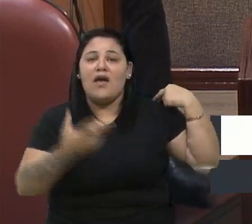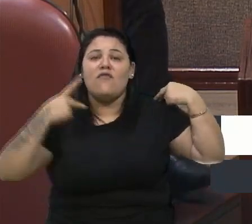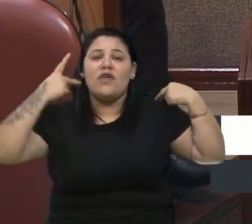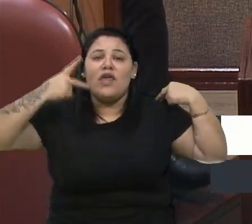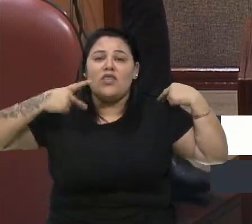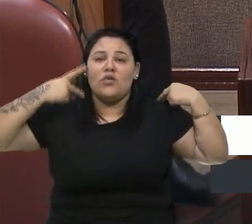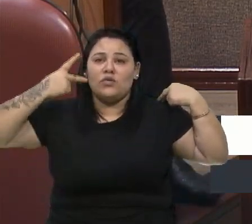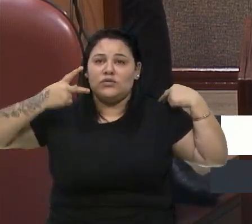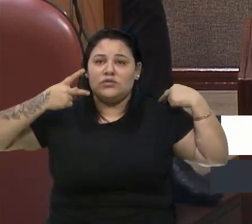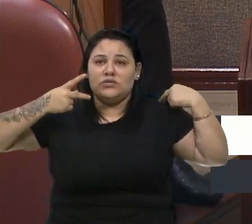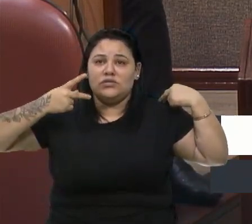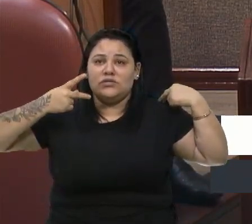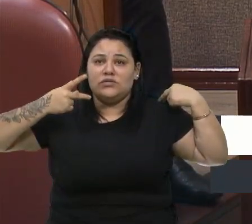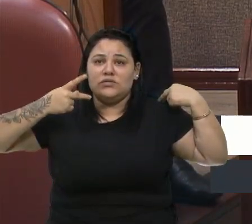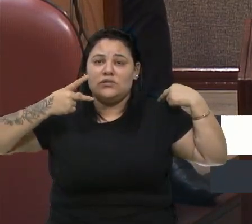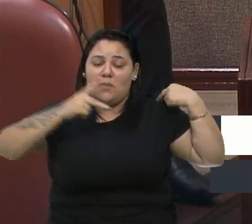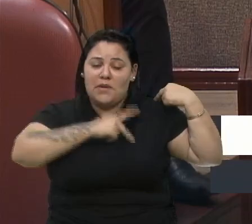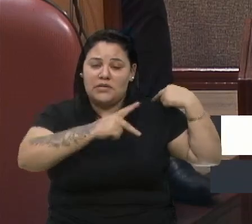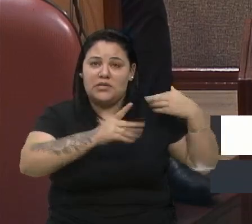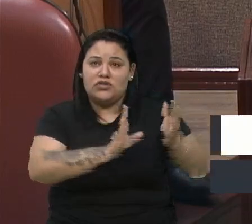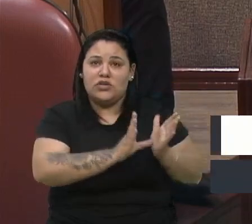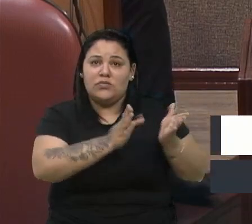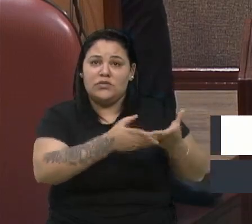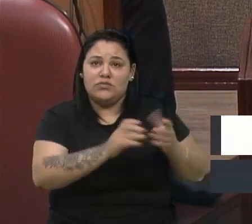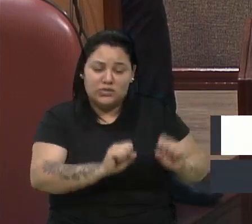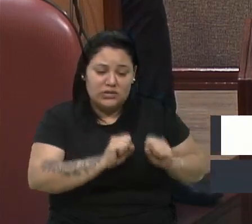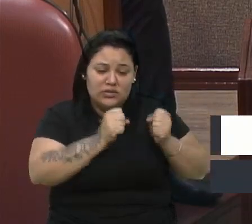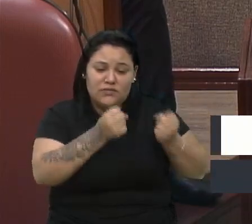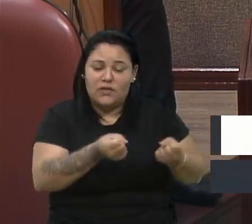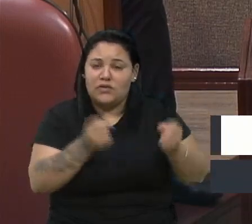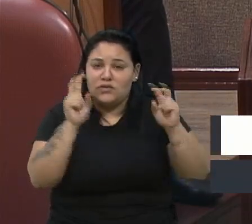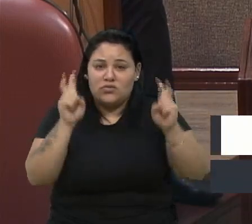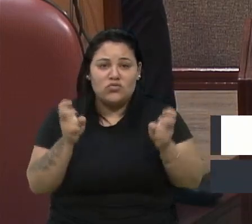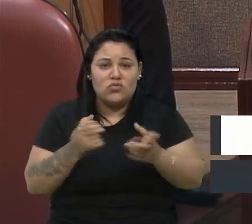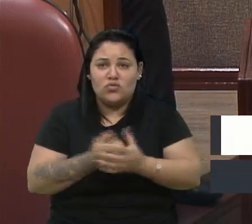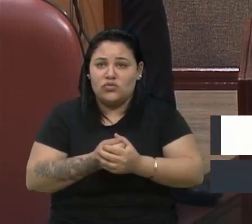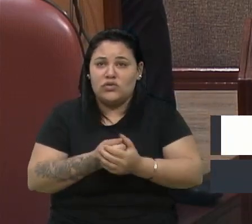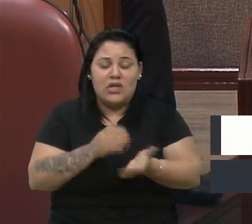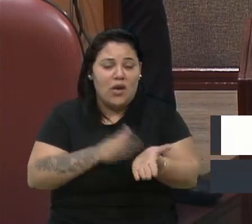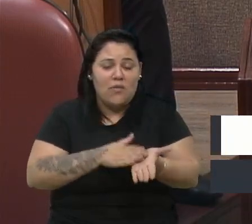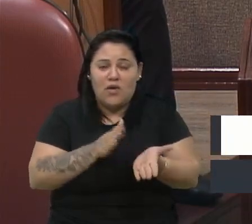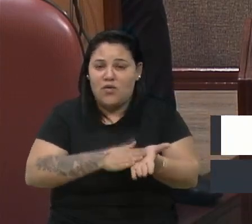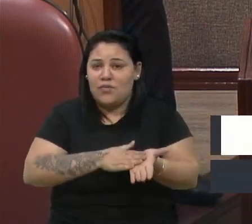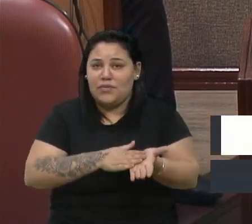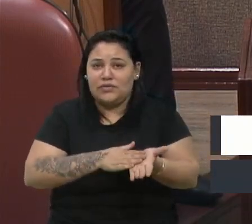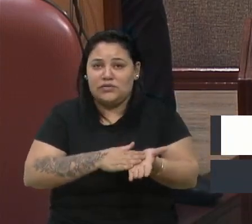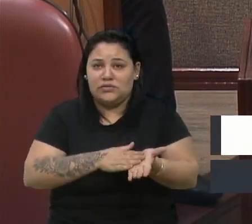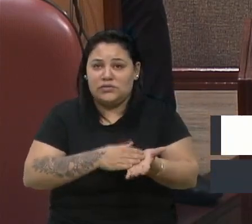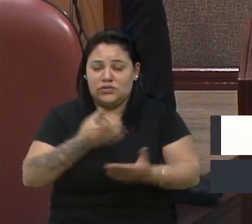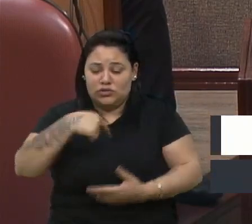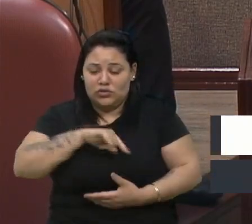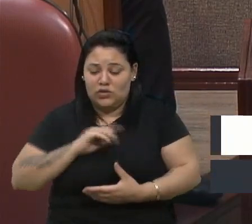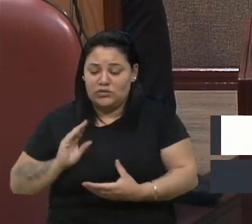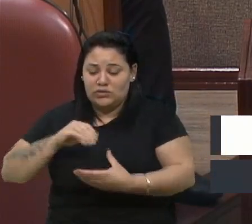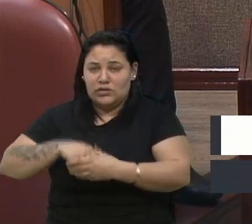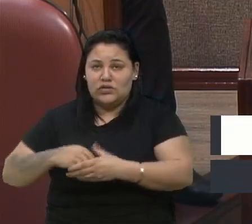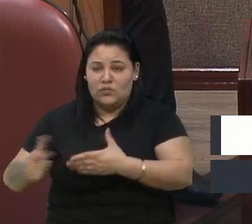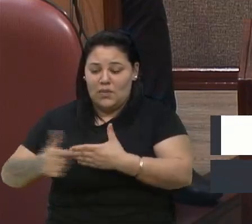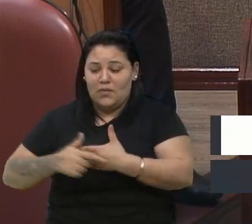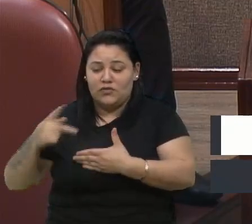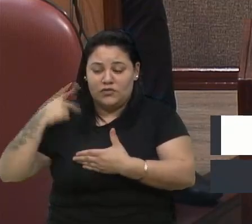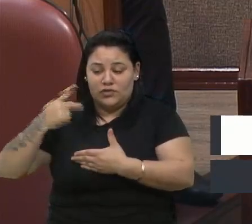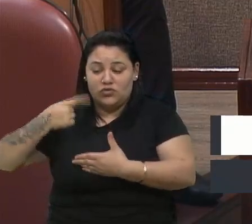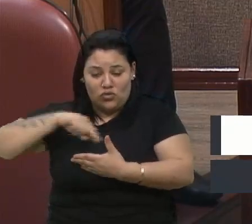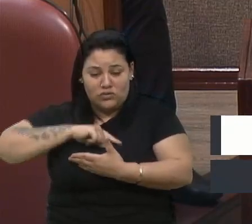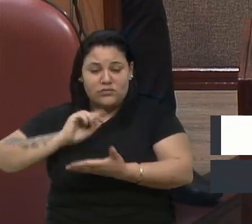vereadores que são presidentes da comissão que se dediquem aos temas. E isso é uma cobrança que nós, internamente, enquanto vereadores, podemos